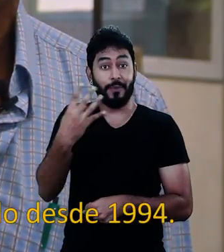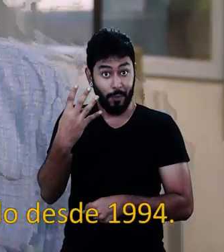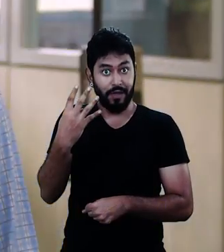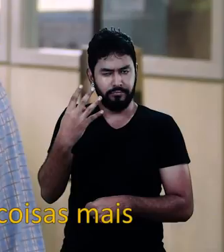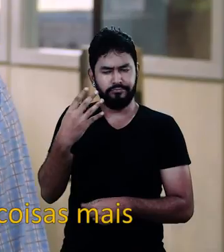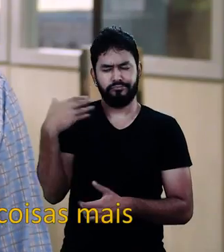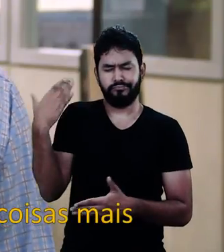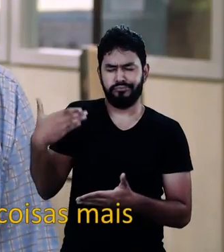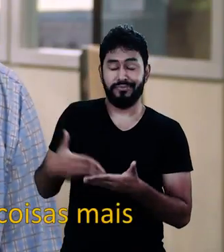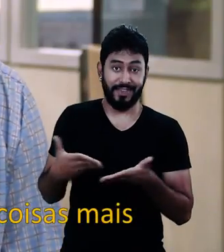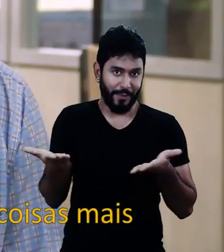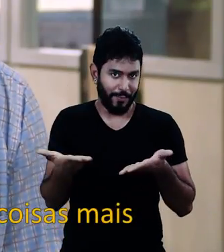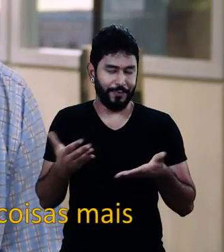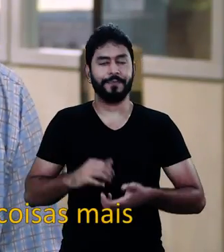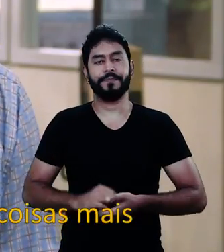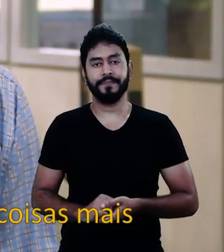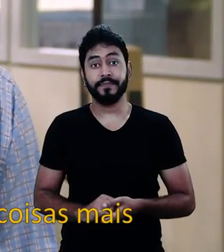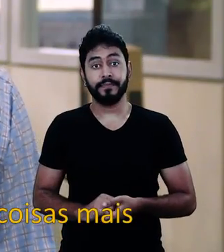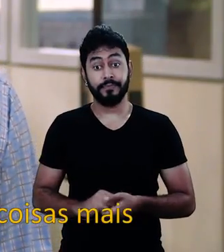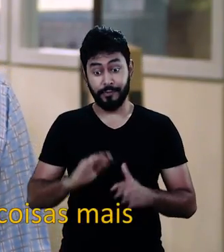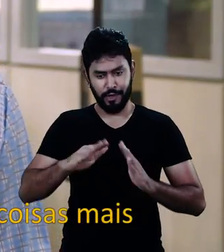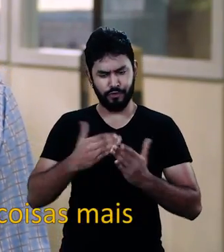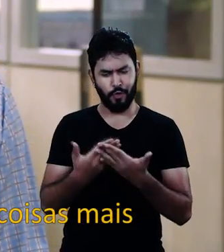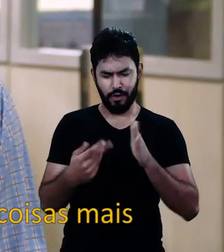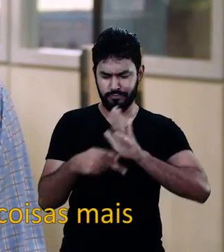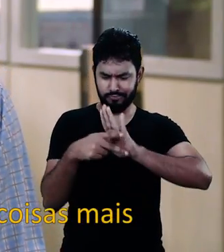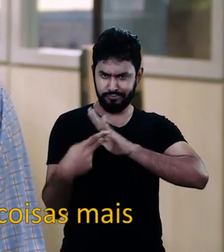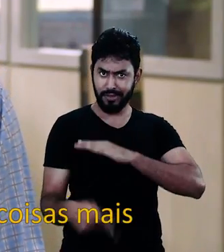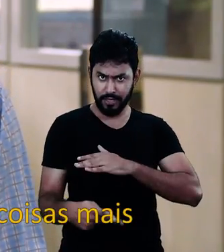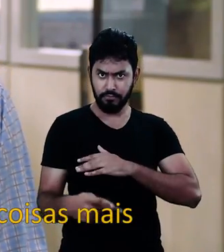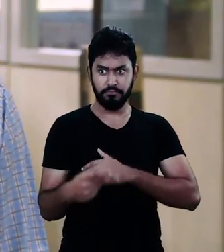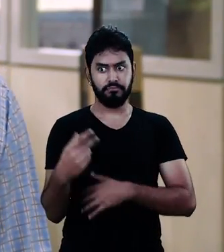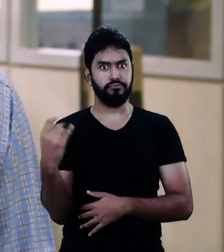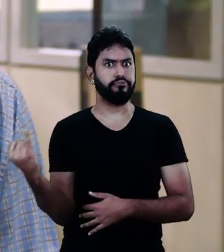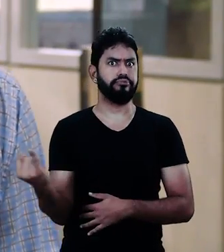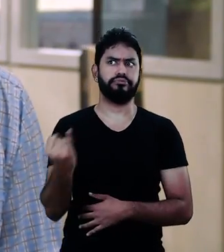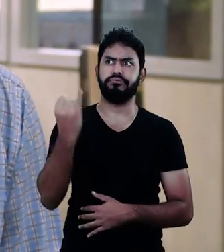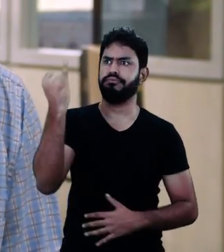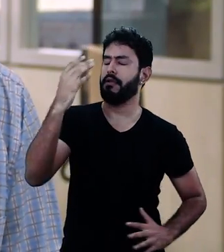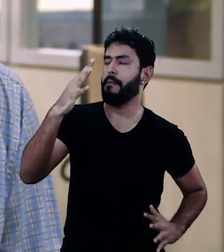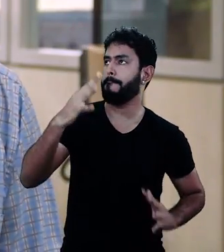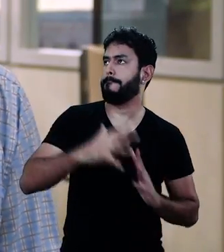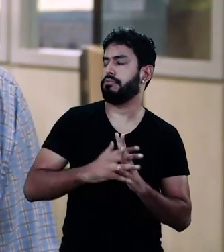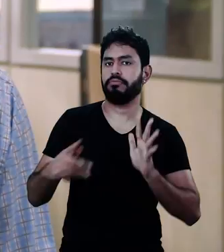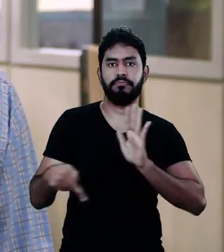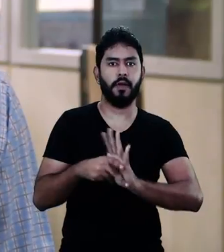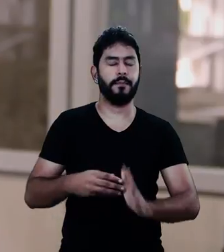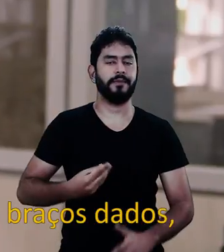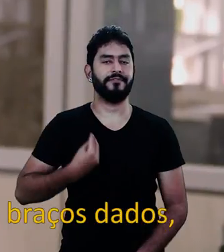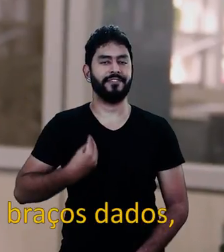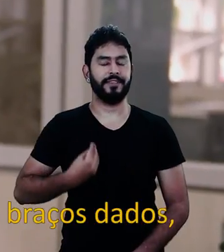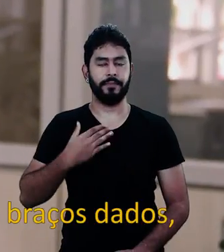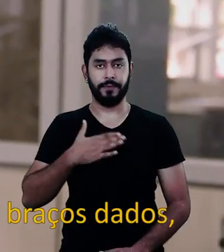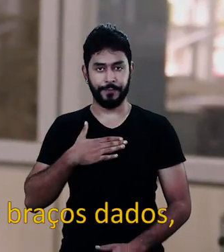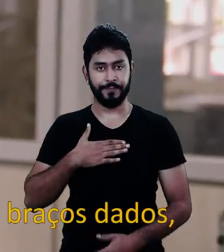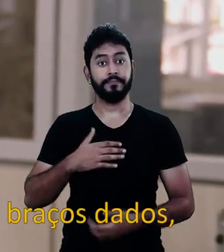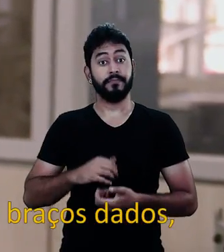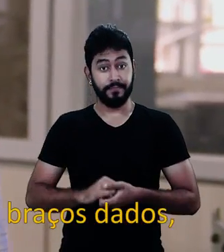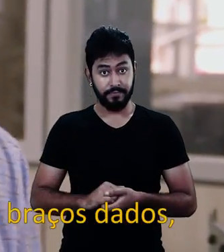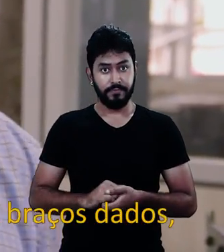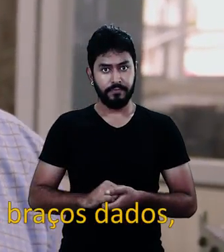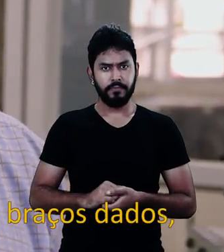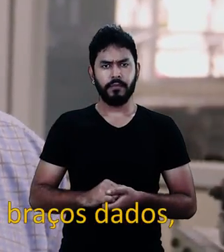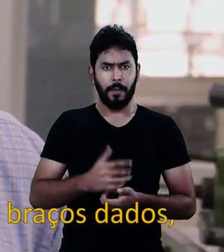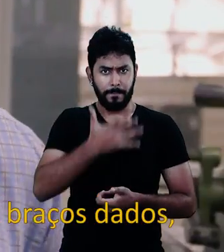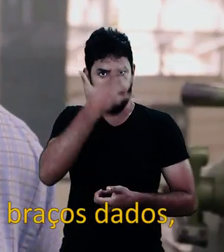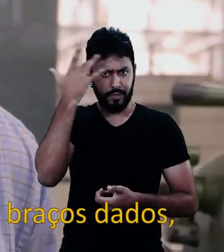1994. Essa escola, para mim, constituiu uma das coisas mais importantes que eu já tive. Alguns da minha